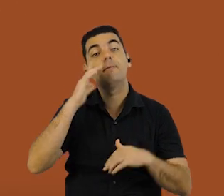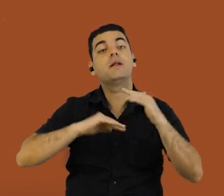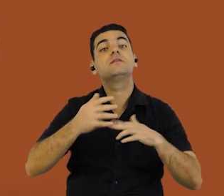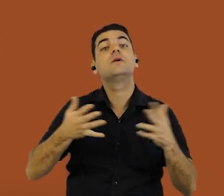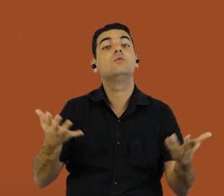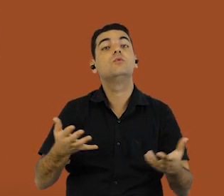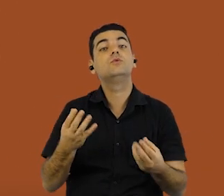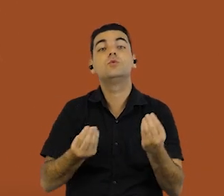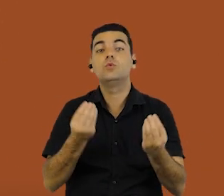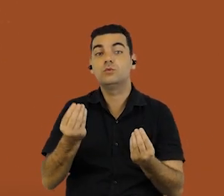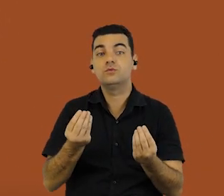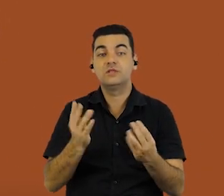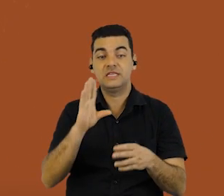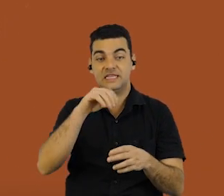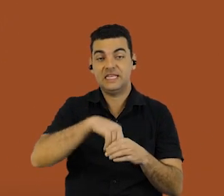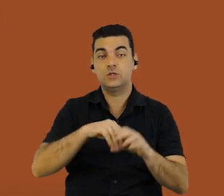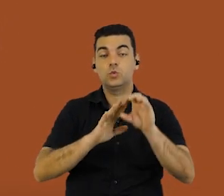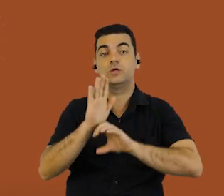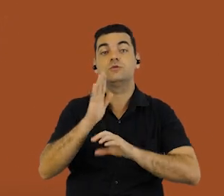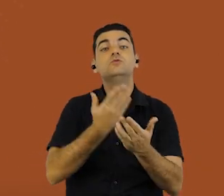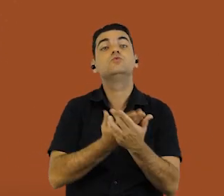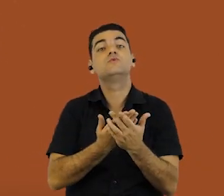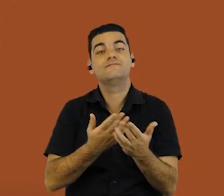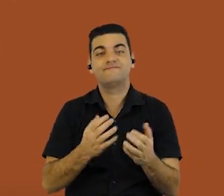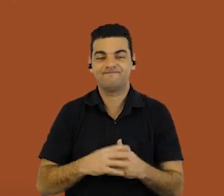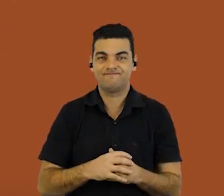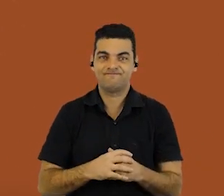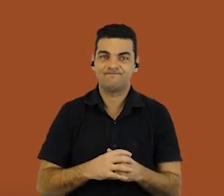prática e na prática curricular dos estudantes.